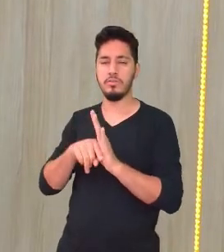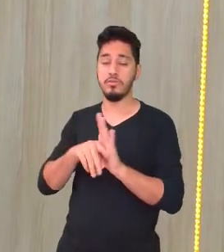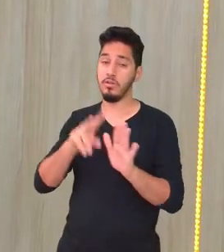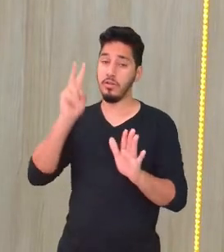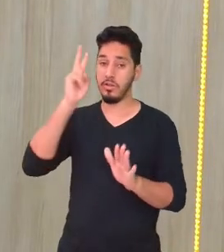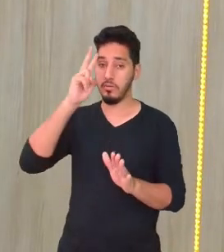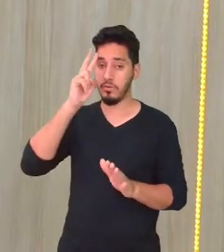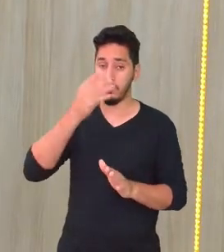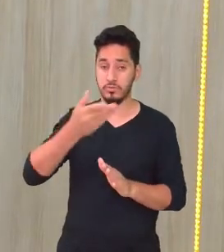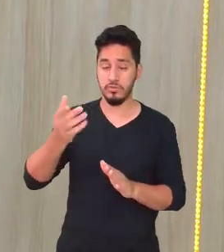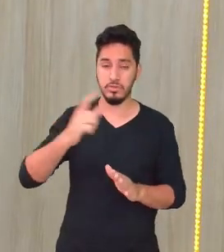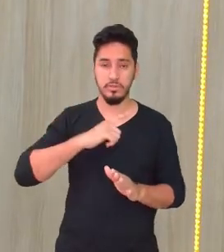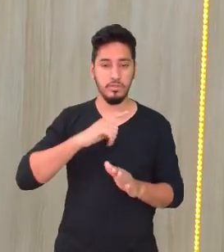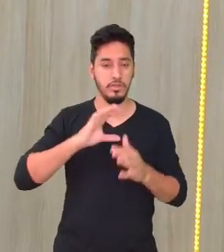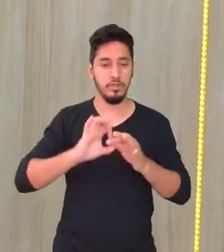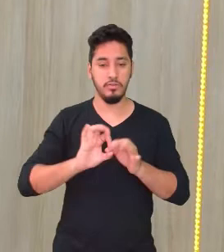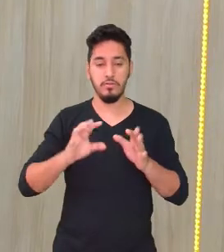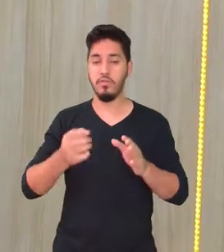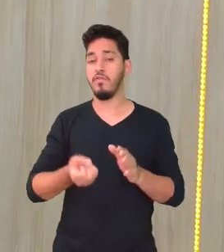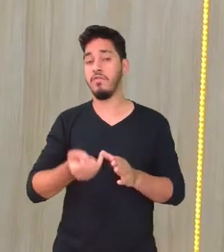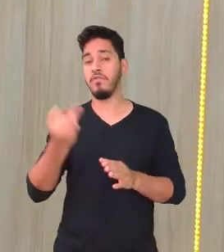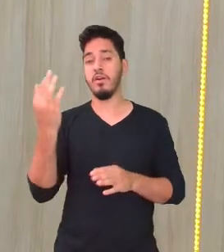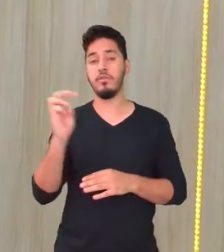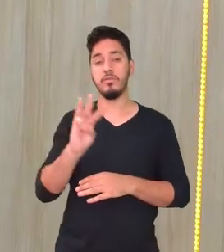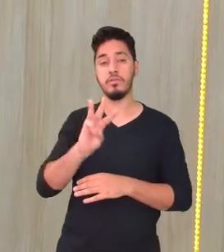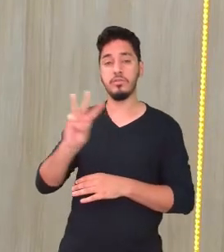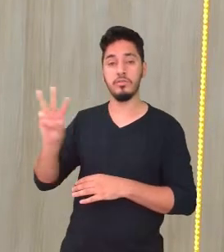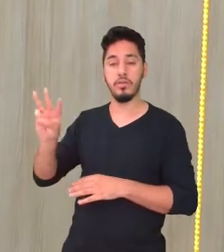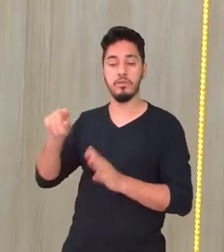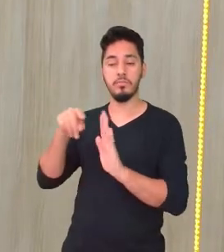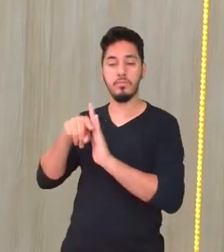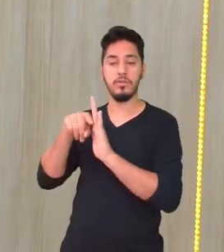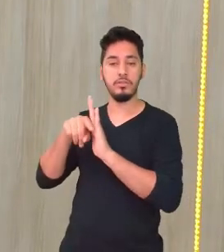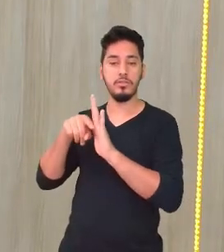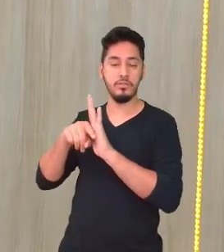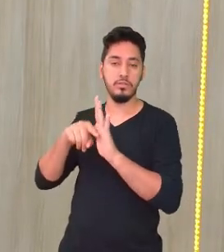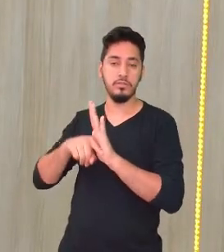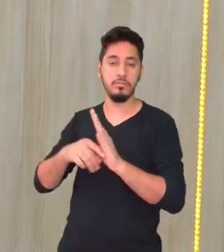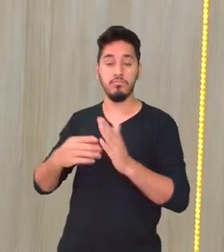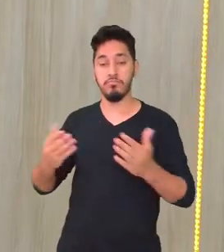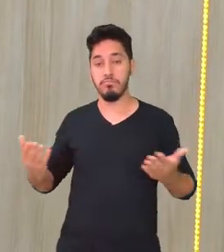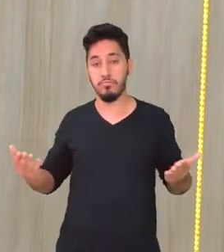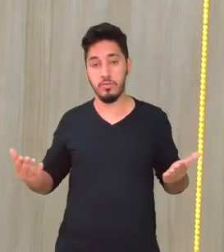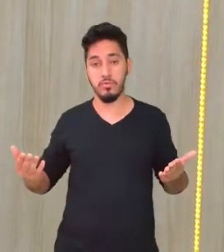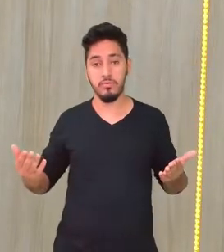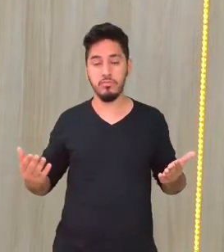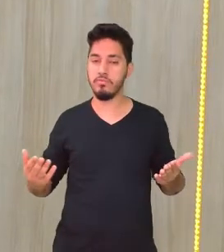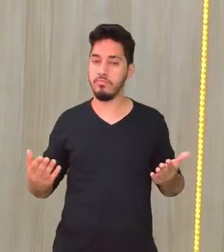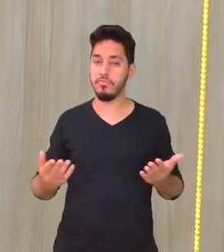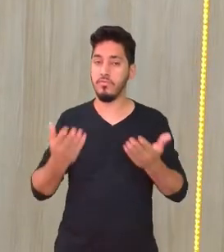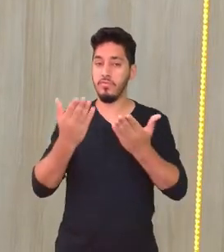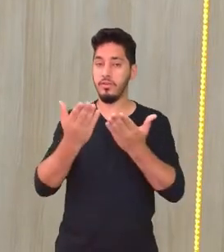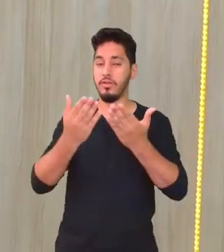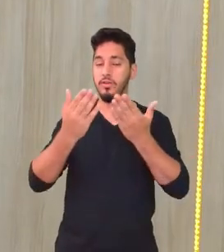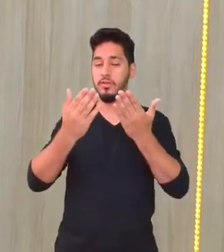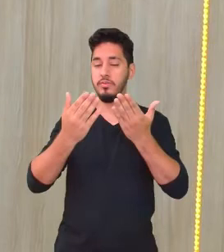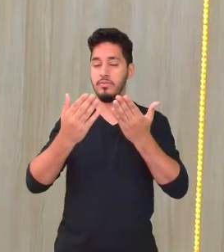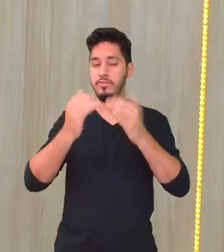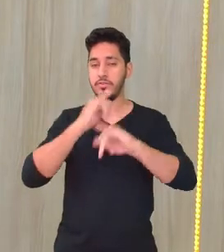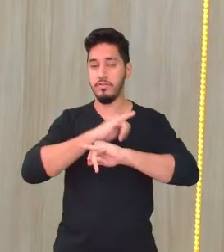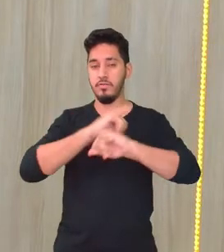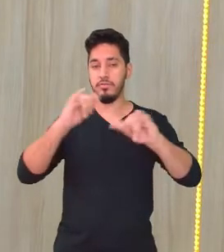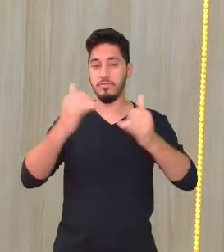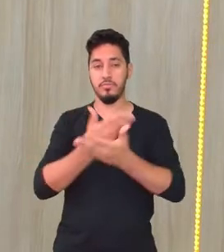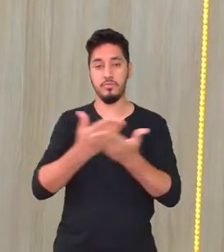têm à disposição de vocês vários sites de checagem. Então, fica aí a nossa mensagem da